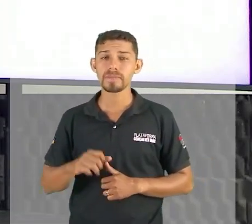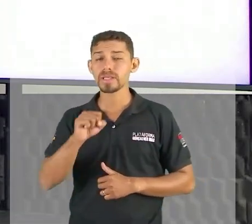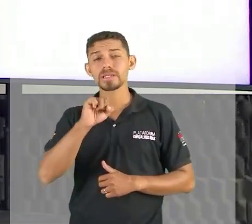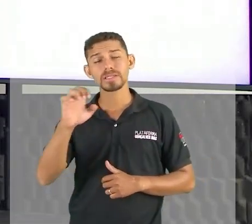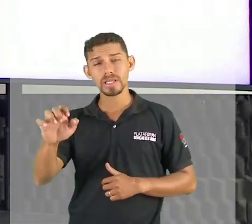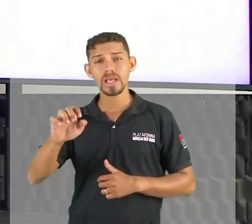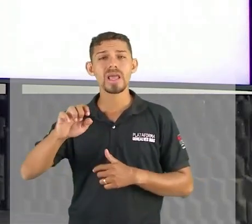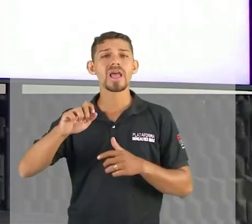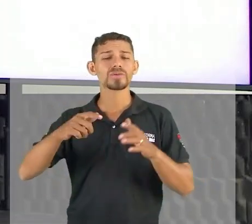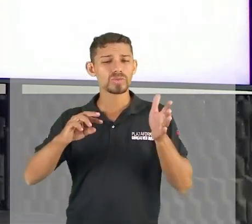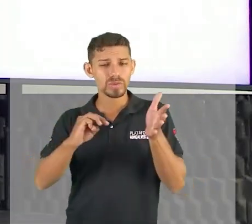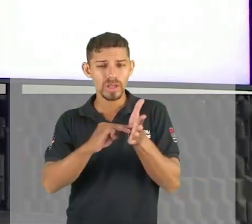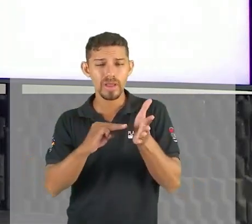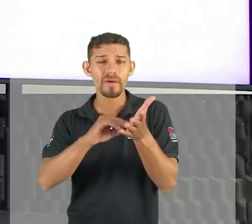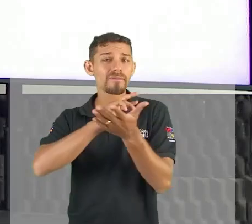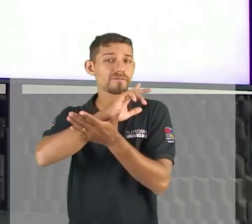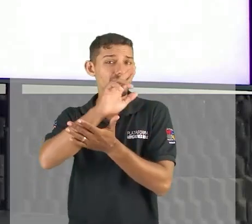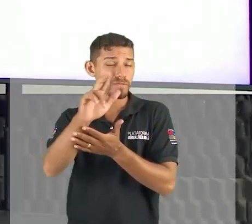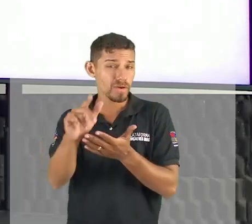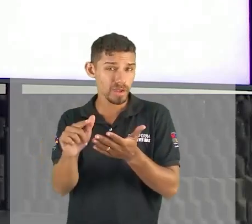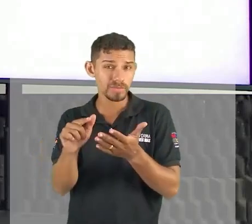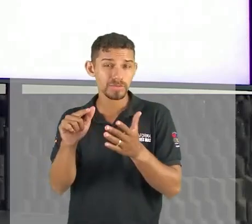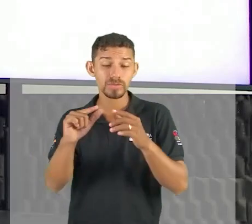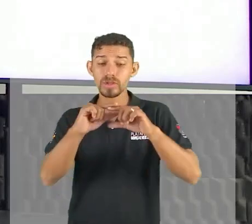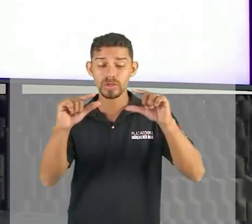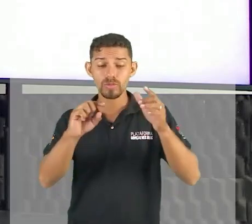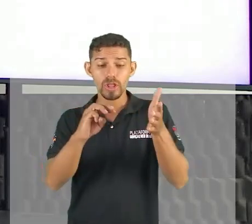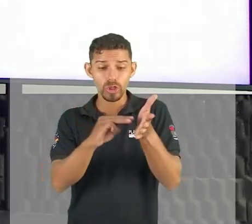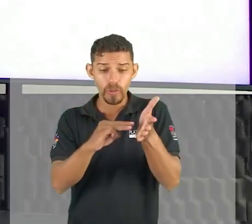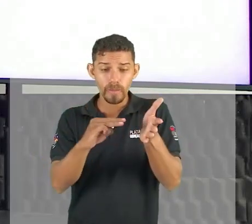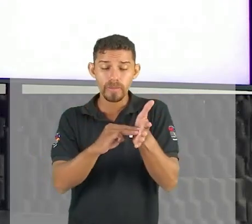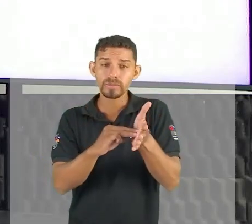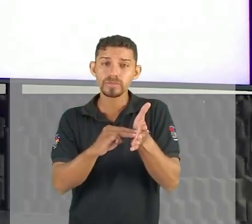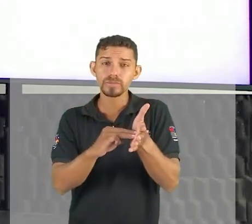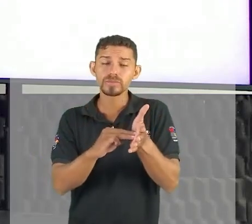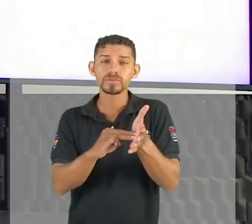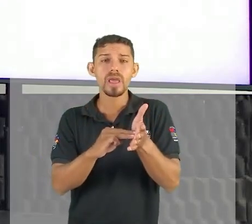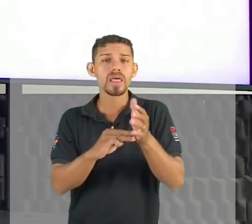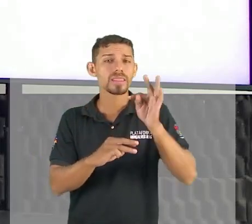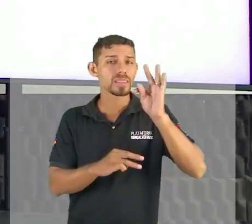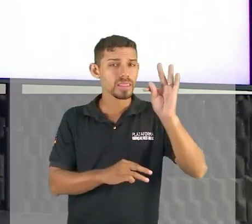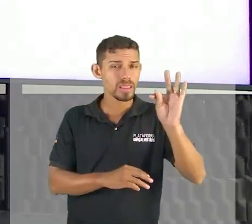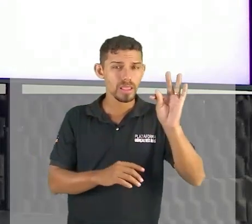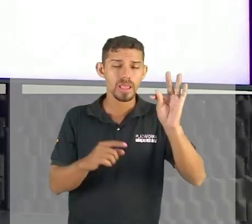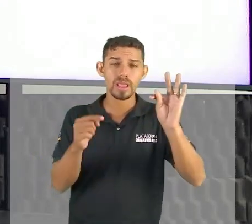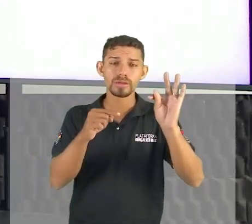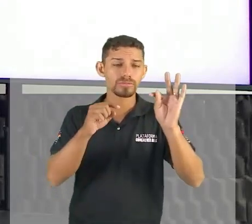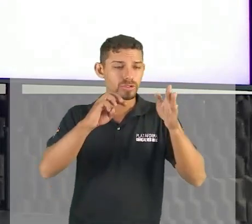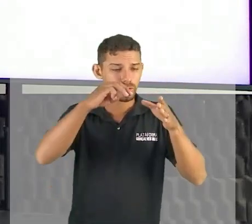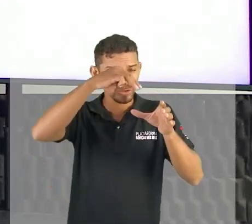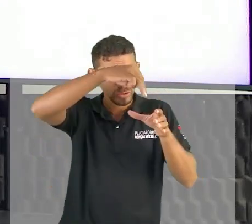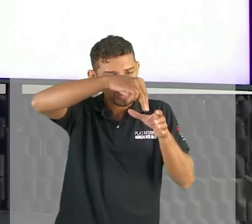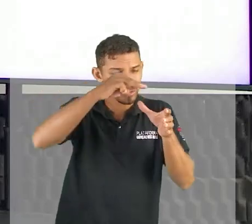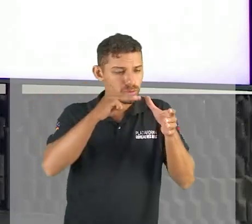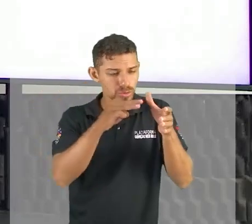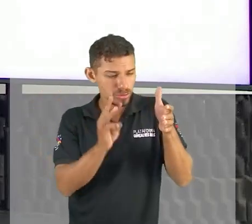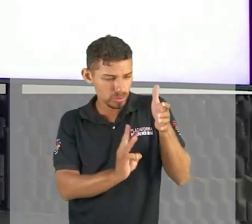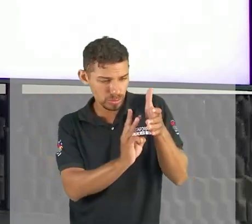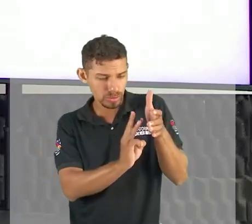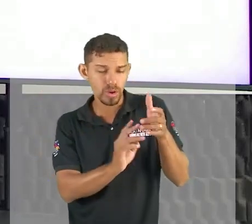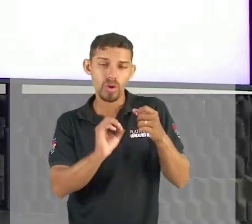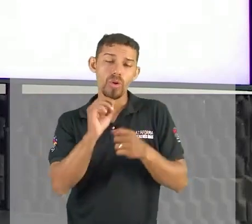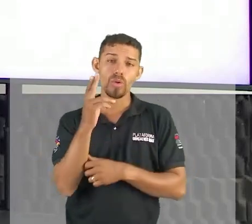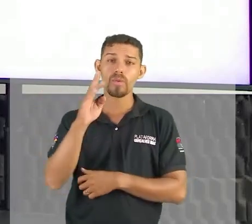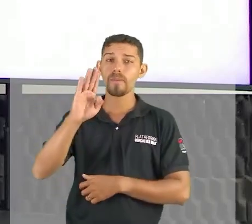ligo vários aparelhos no mesmo numa mesma tomada através dos TS ou também chamados de Benjamin a